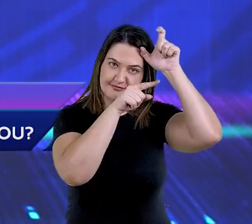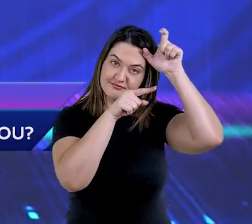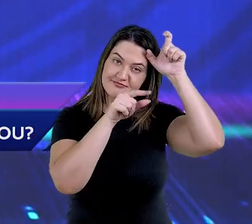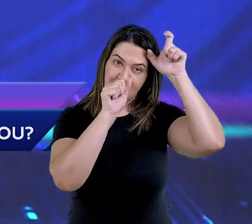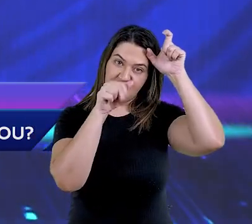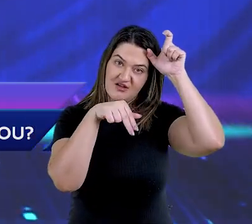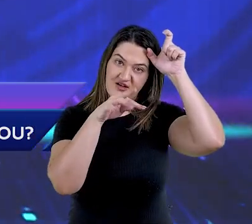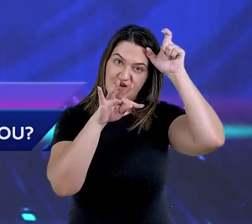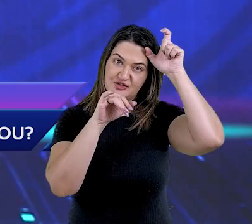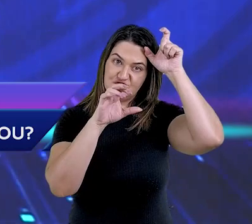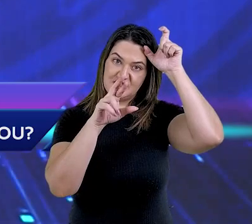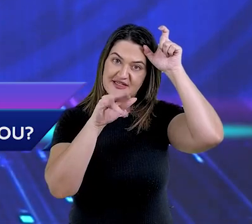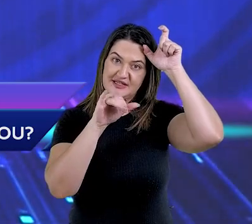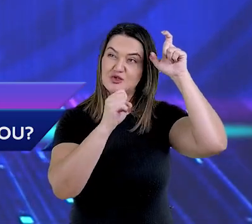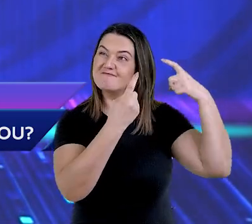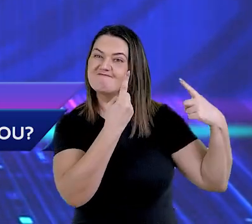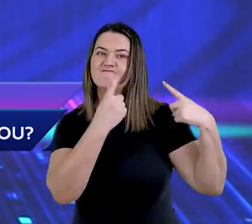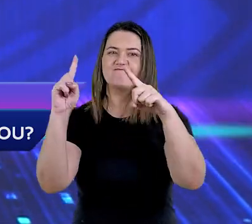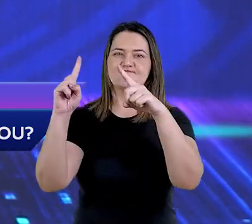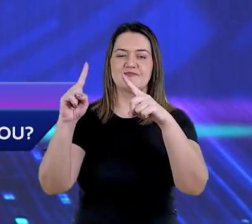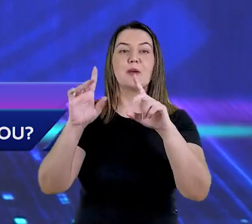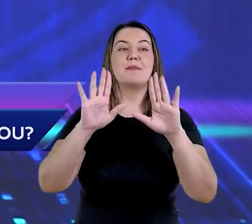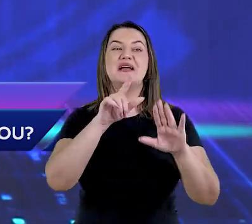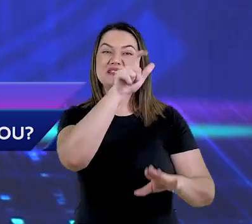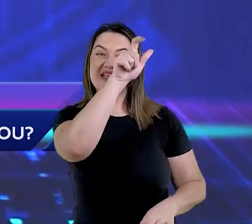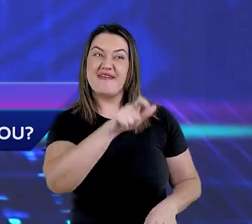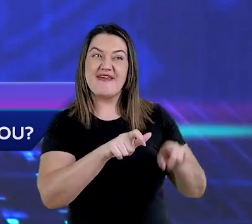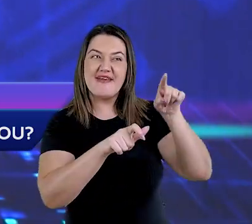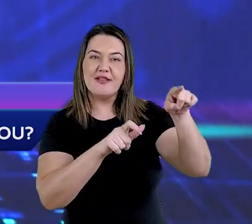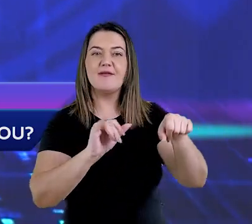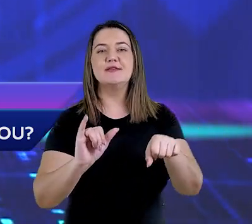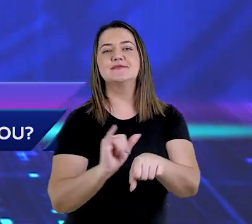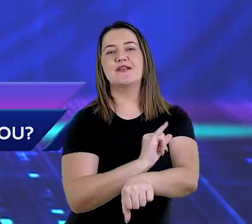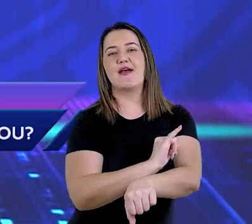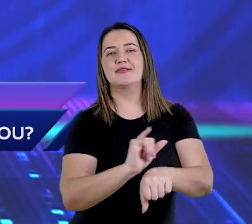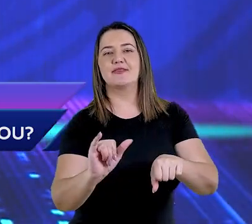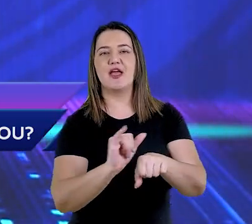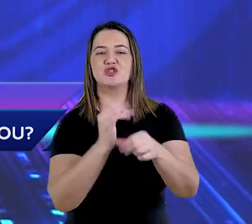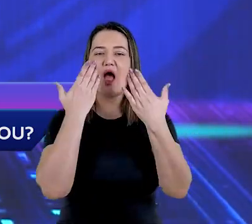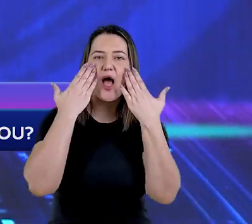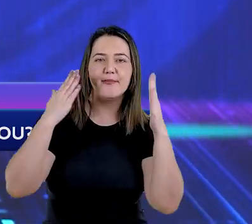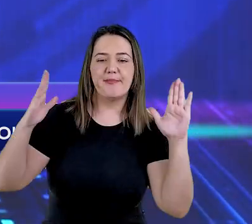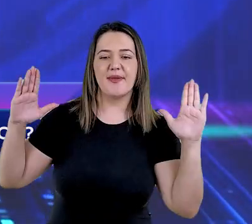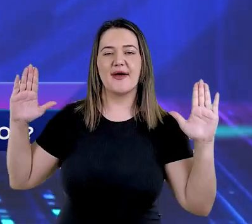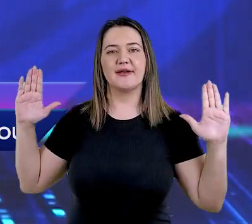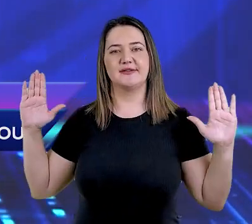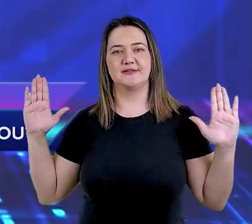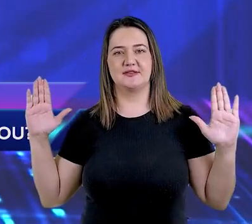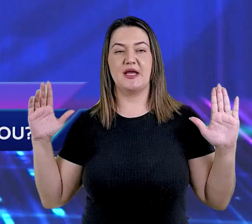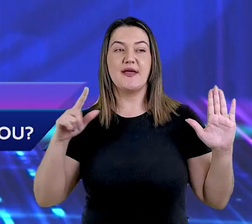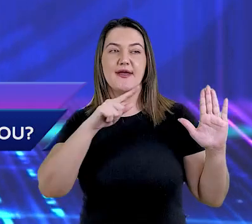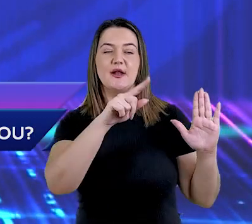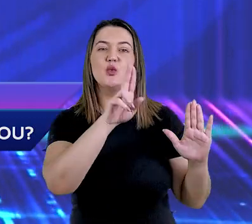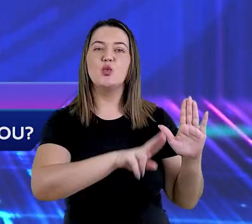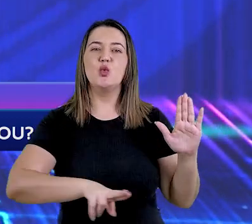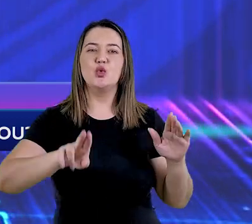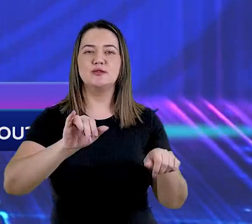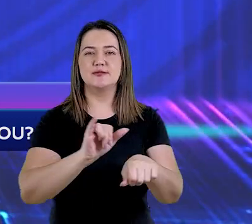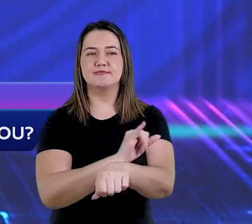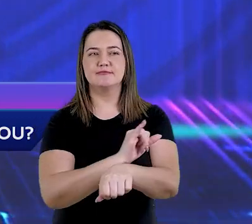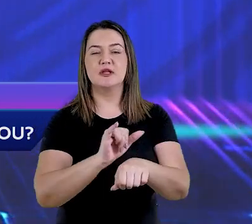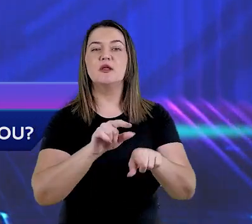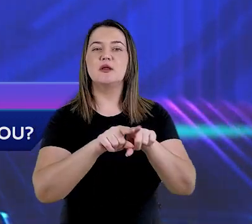tem muitas formas de se apresentar, usando assim diferentes instrumentos